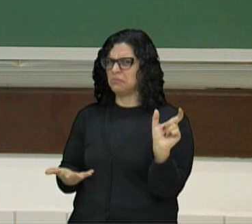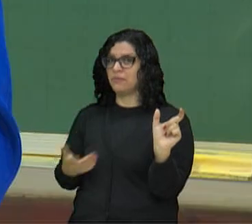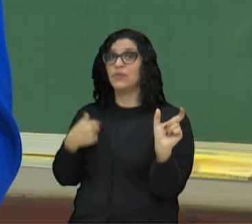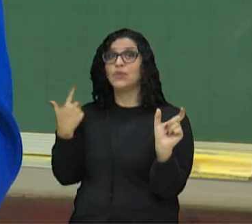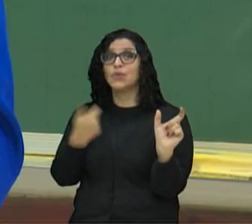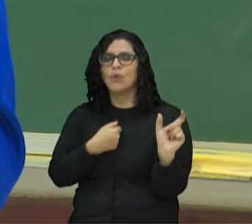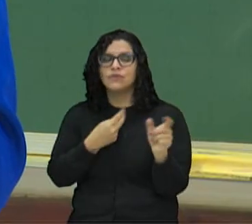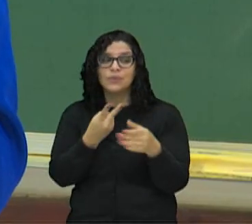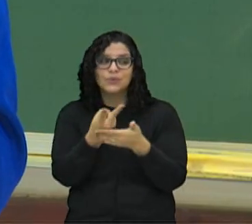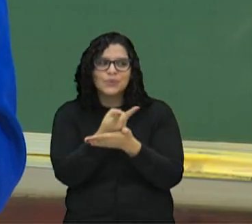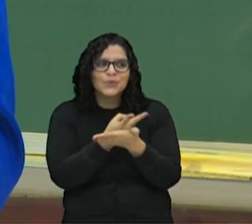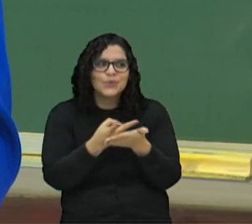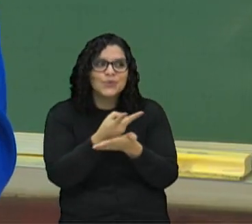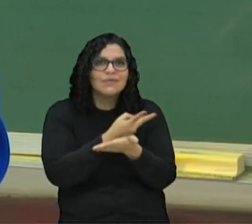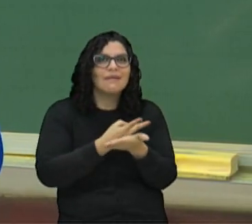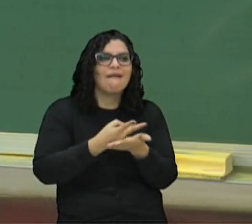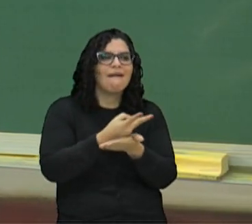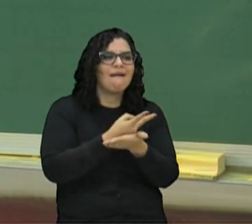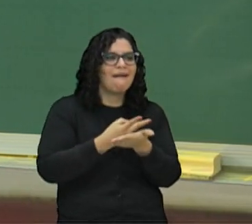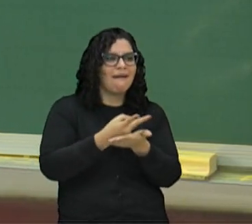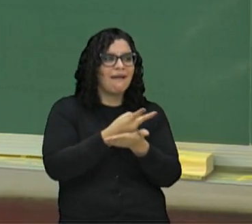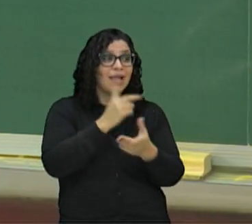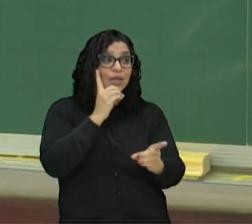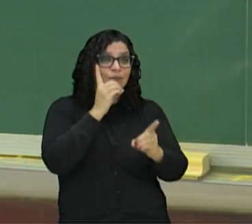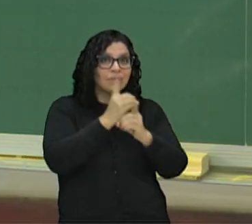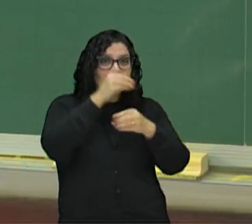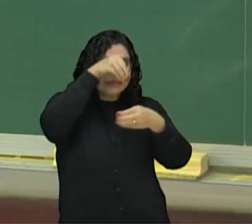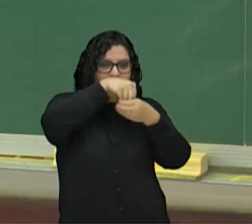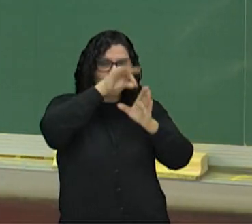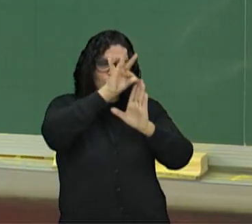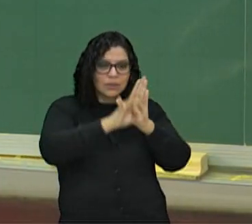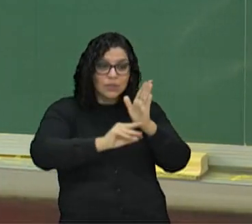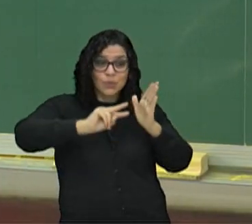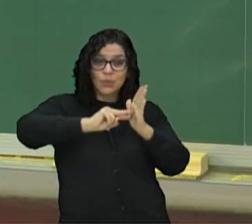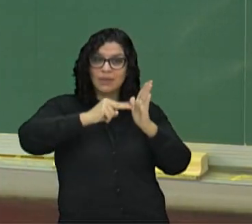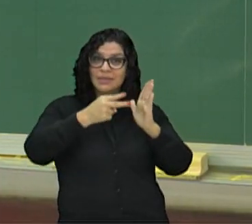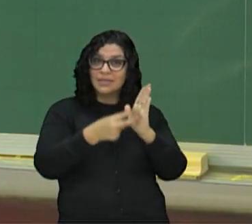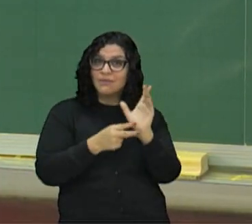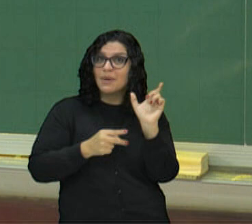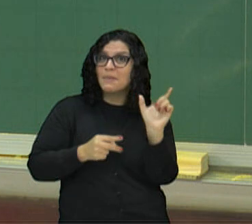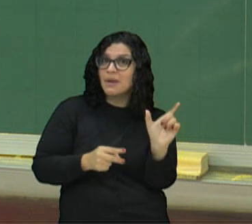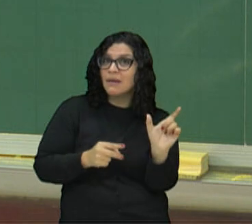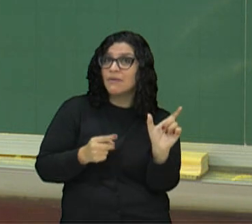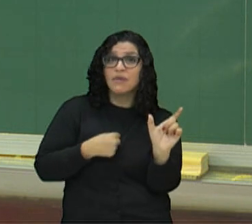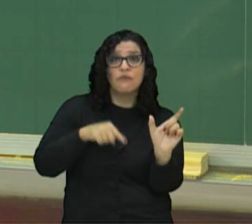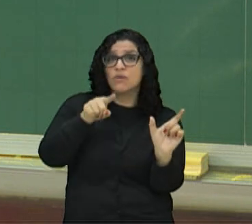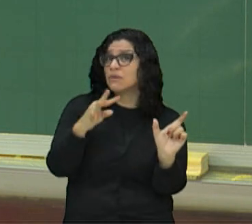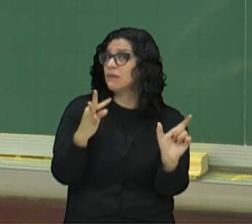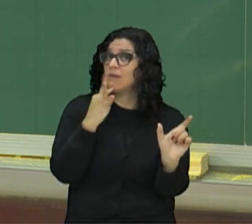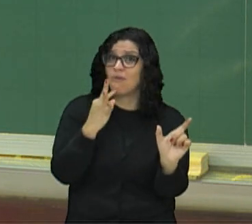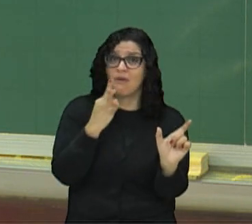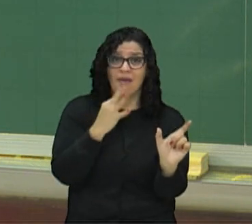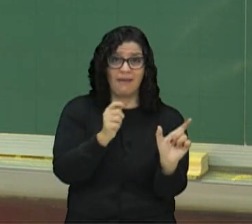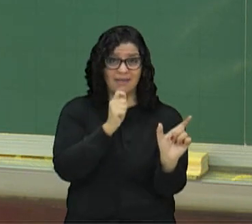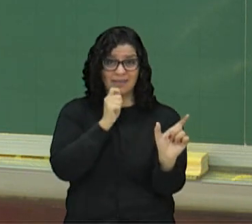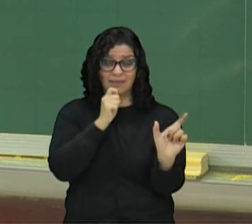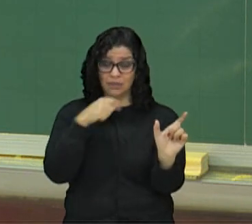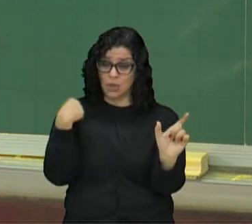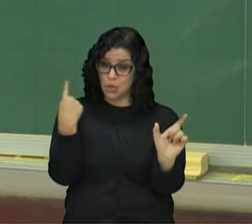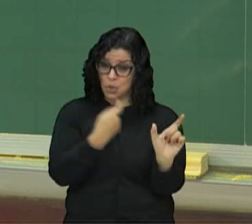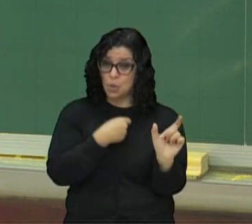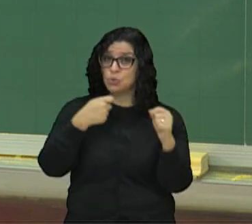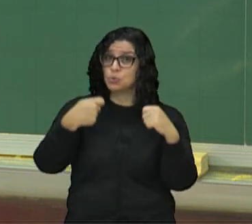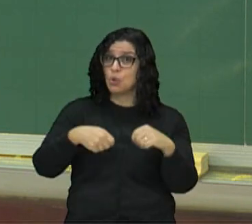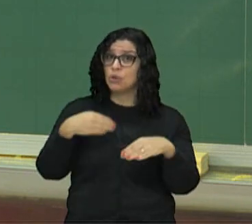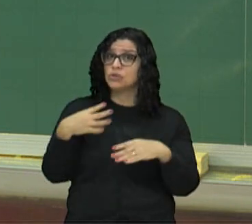vamos buscar o significado no texto da palavra, das palavras que vocês não conhecem, para que possamos